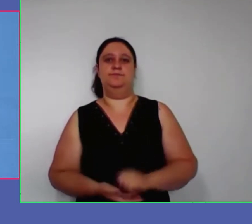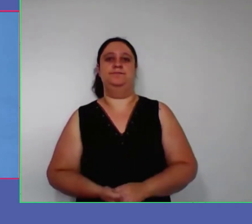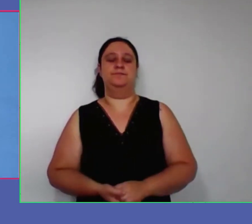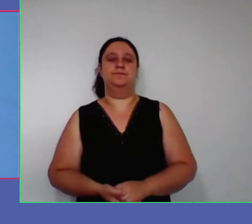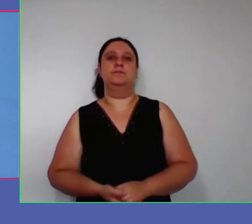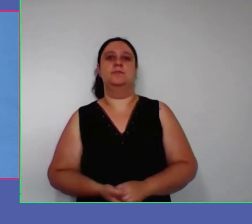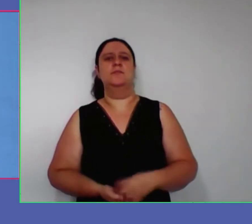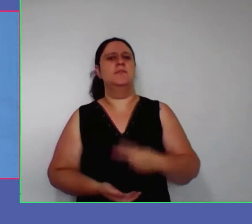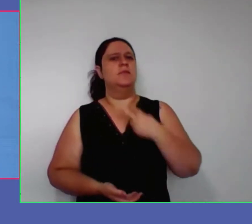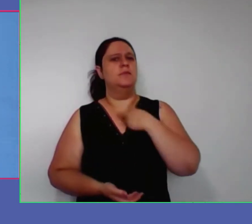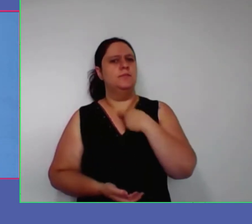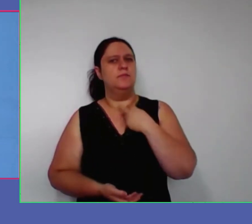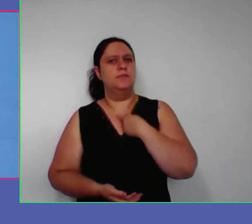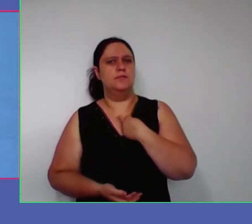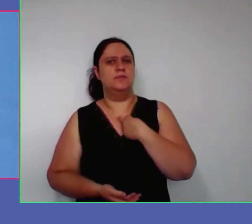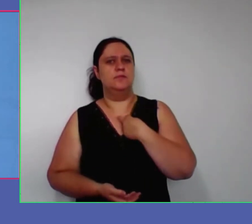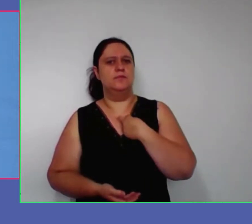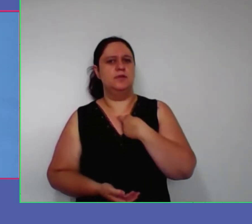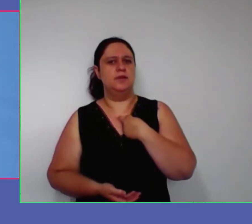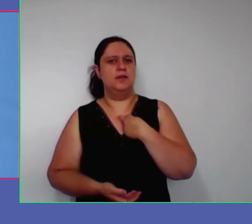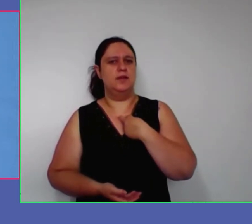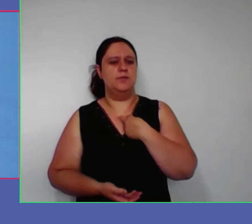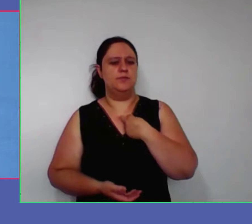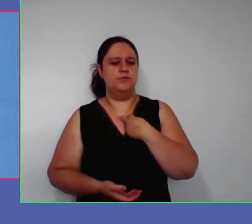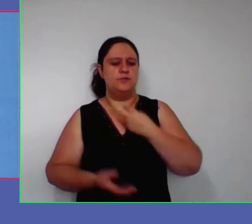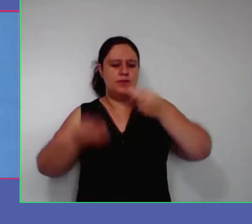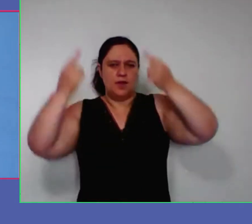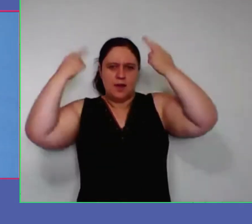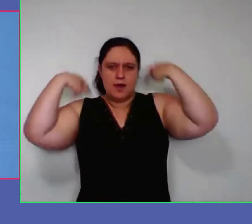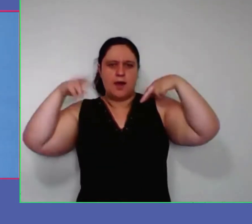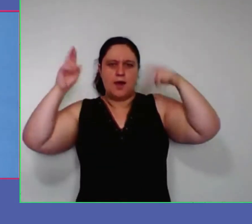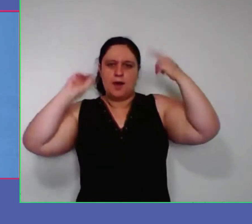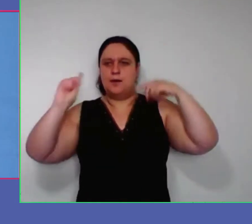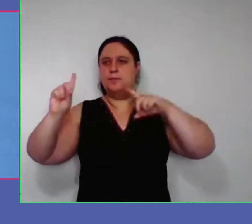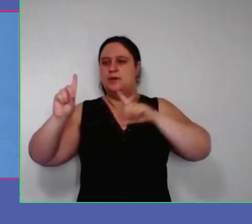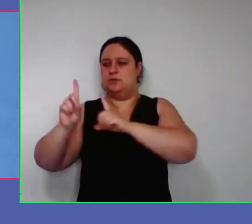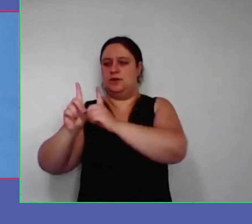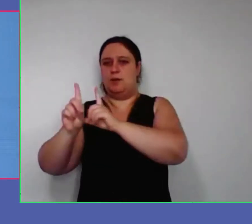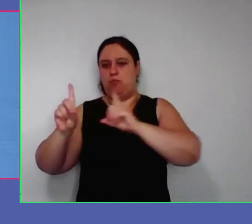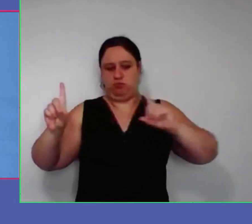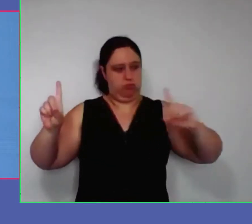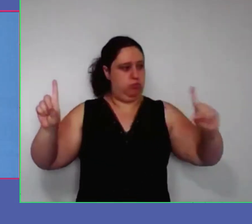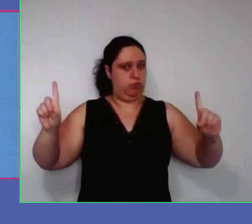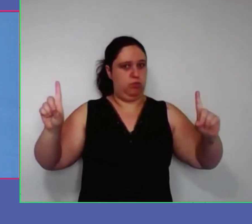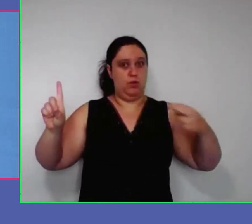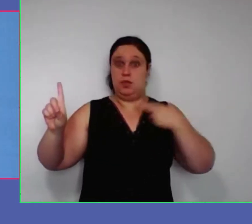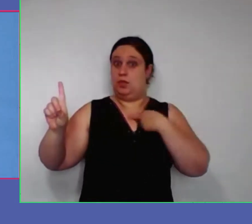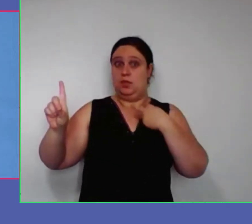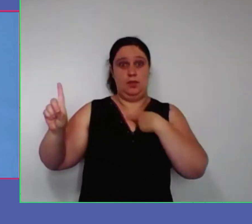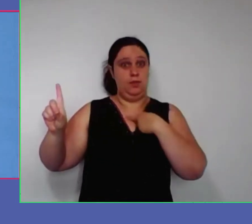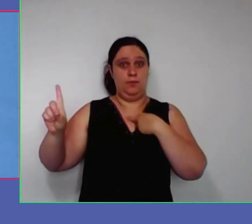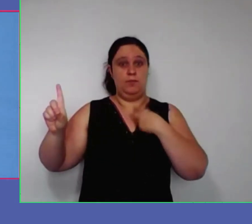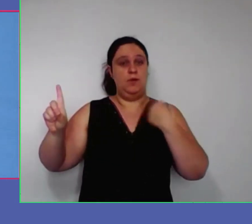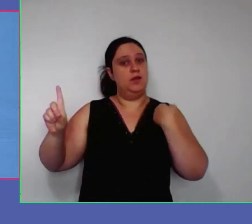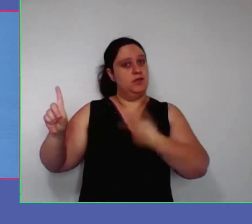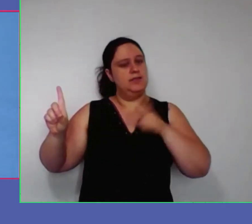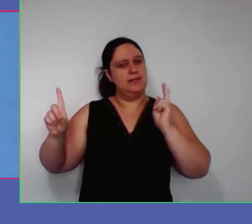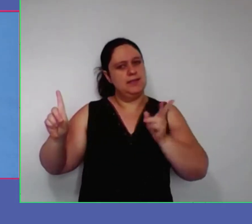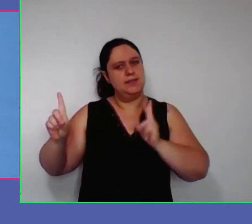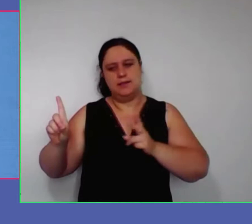deixar de seguir o Cordeiro. Nós somos seguidores do Cordeiro. Aí